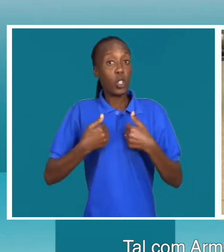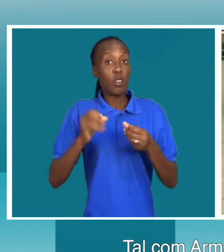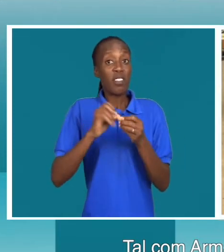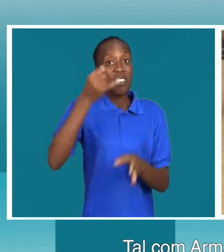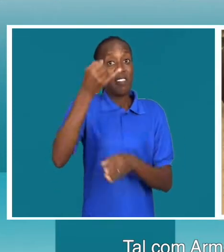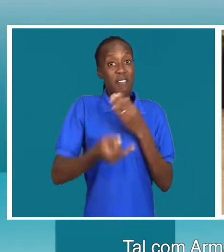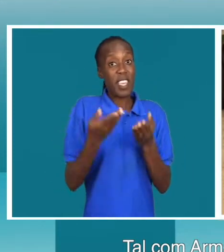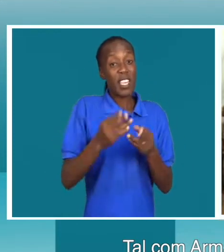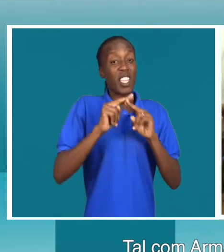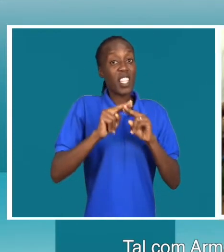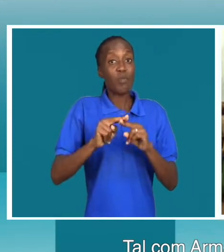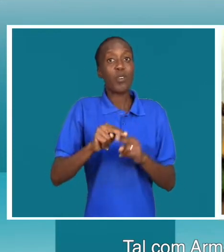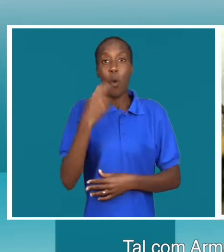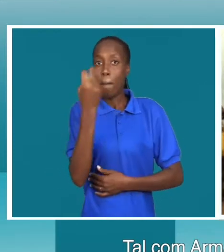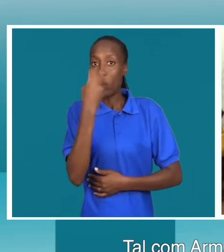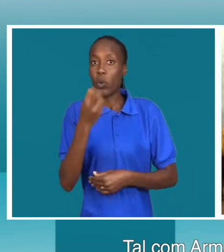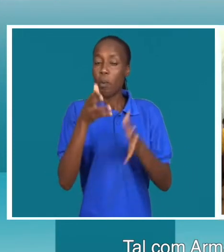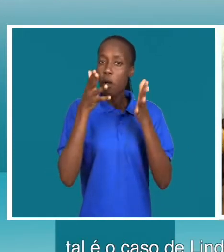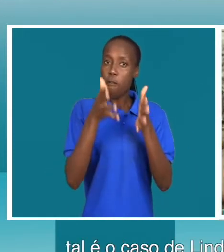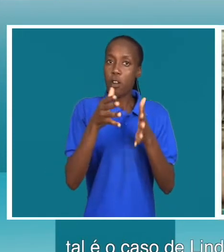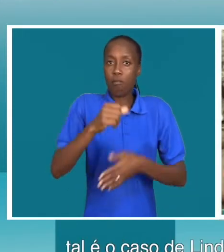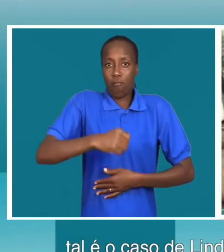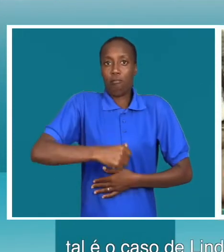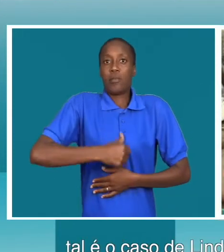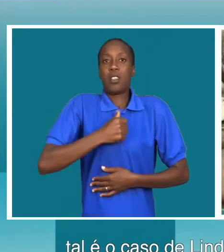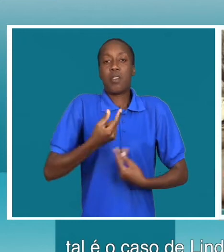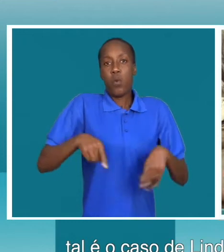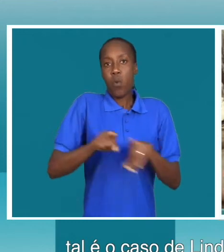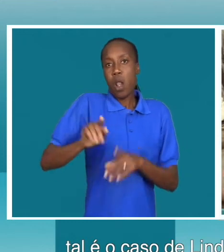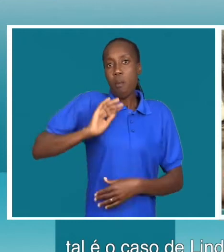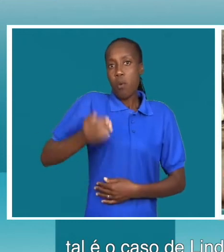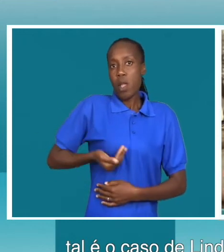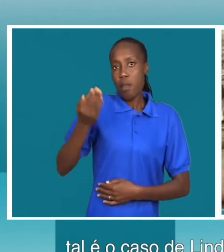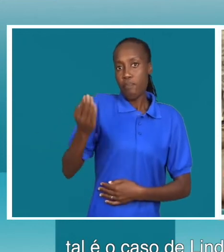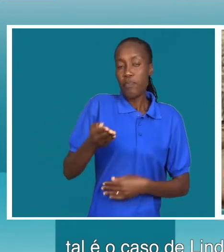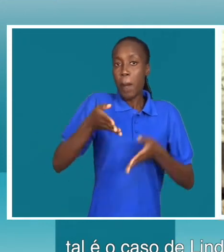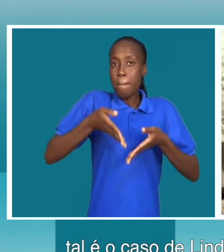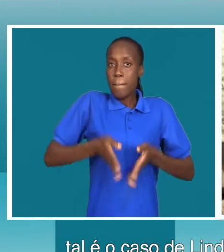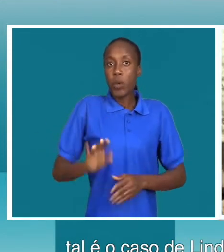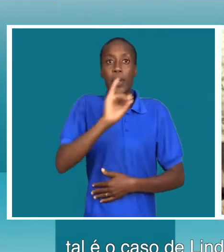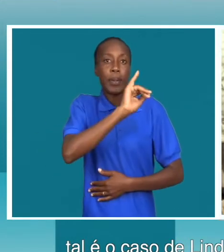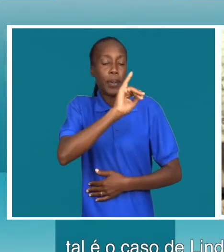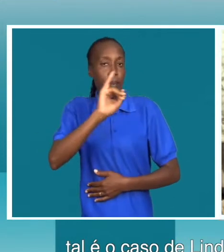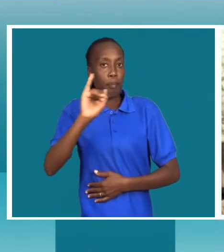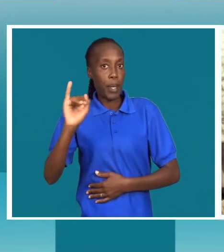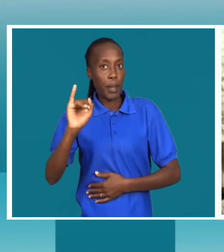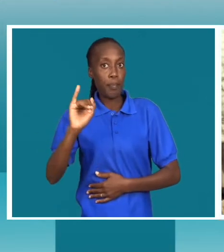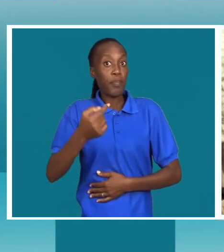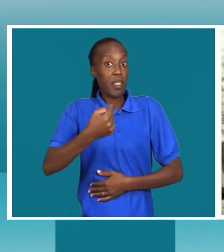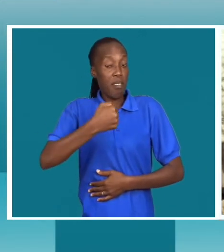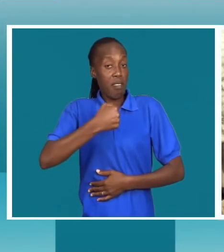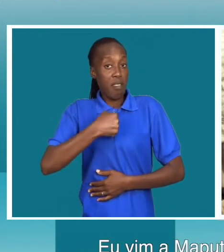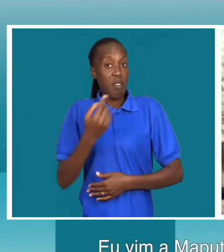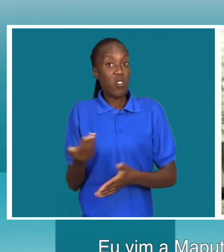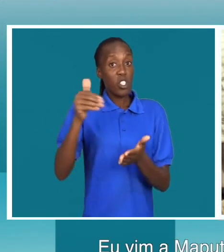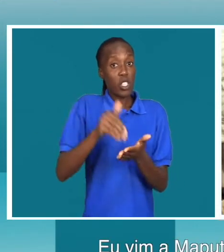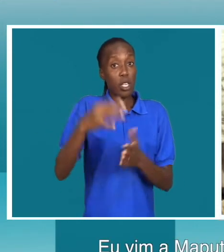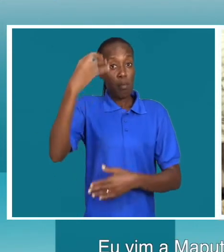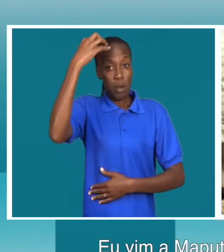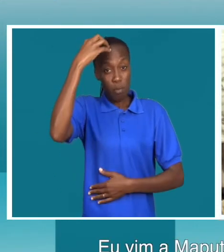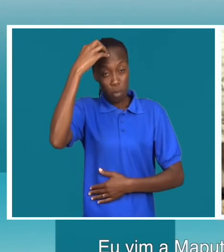acorrem a este terminal à procura de sustento. Tal é o caso de Linda Inhansave, natural de Inhambana. Eu venho